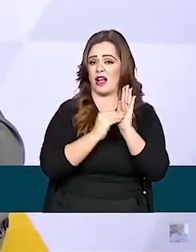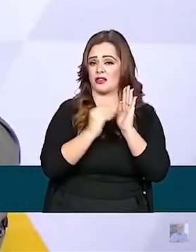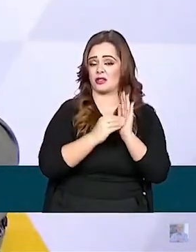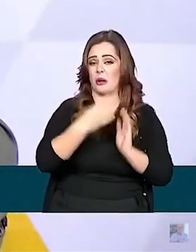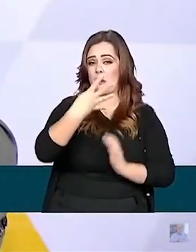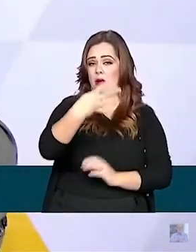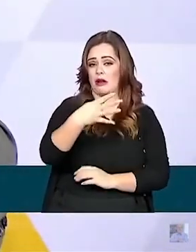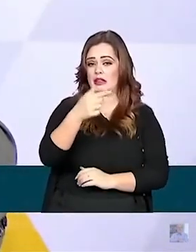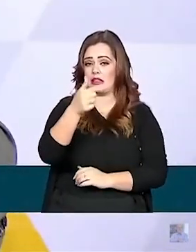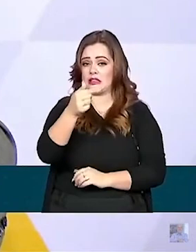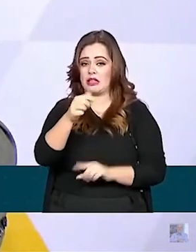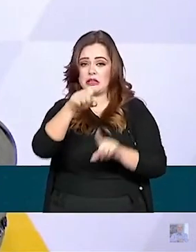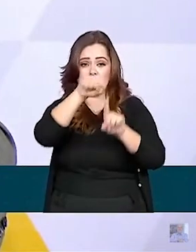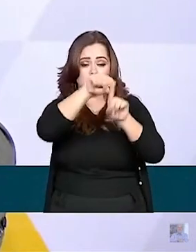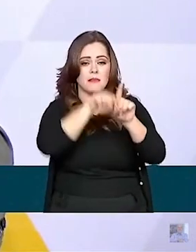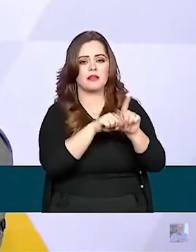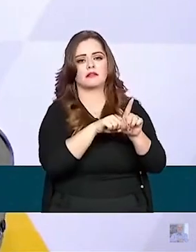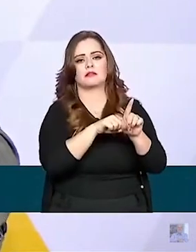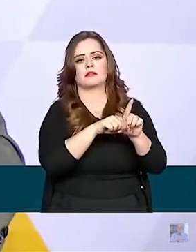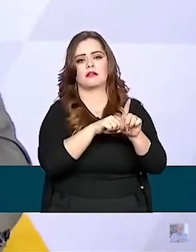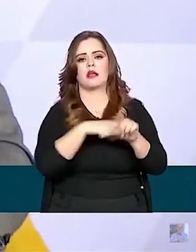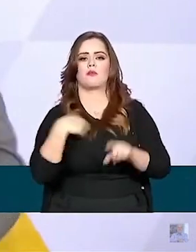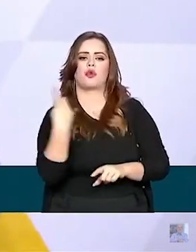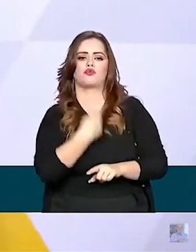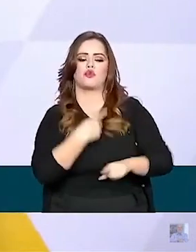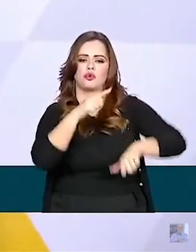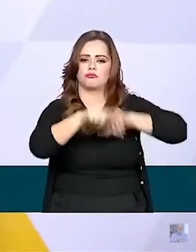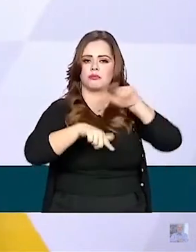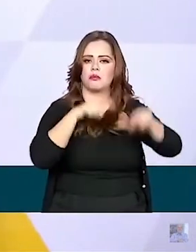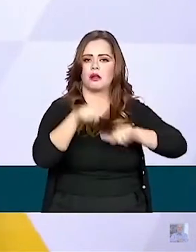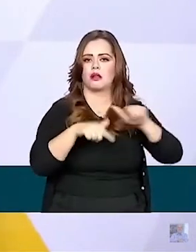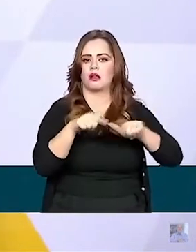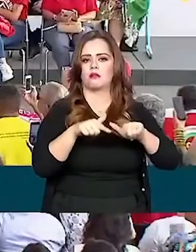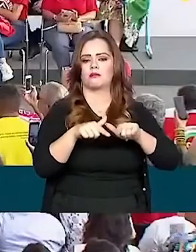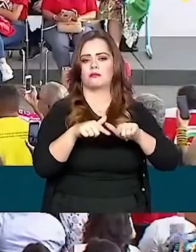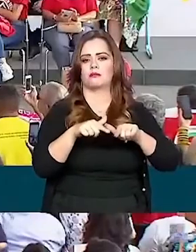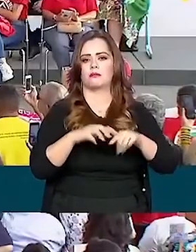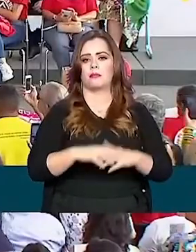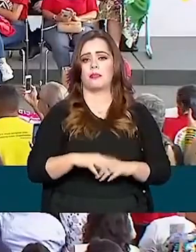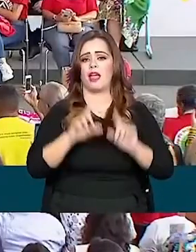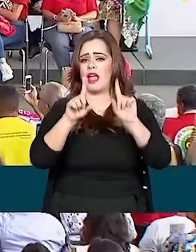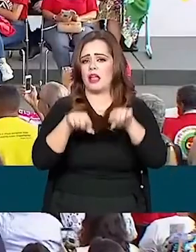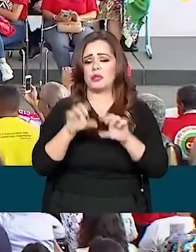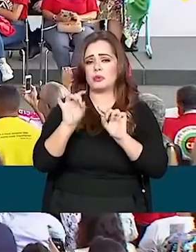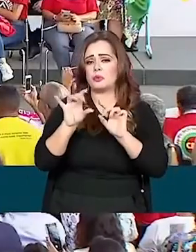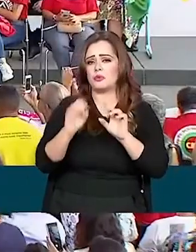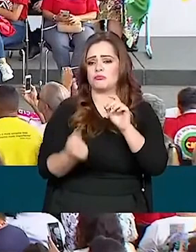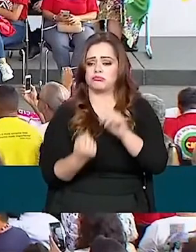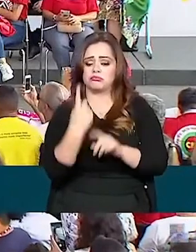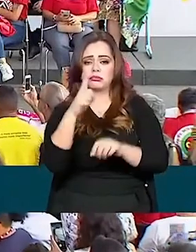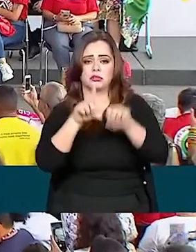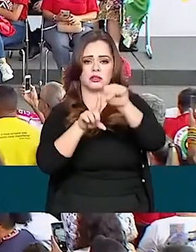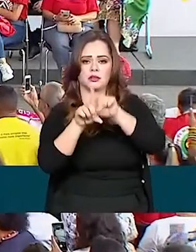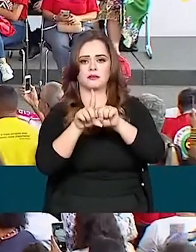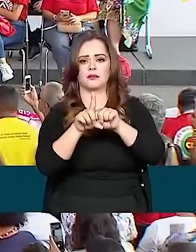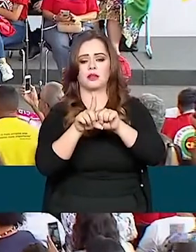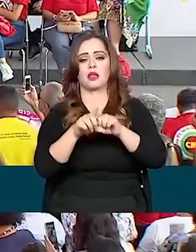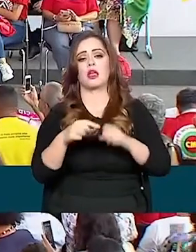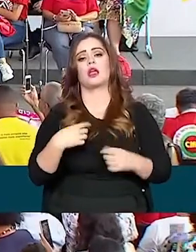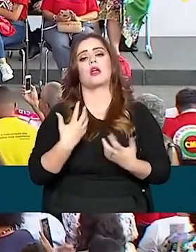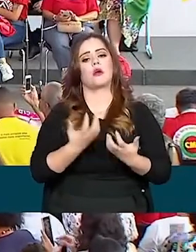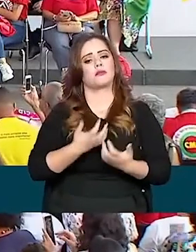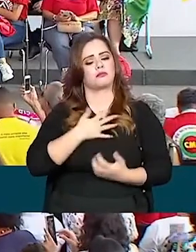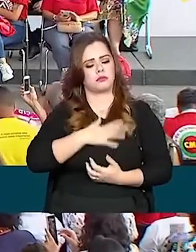47 meses para a gente trabalhar, Márcio. É apenas um mês. Eu quero dizer